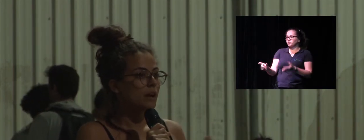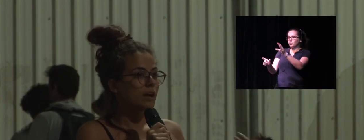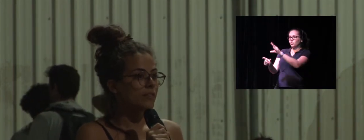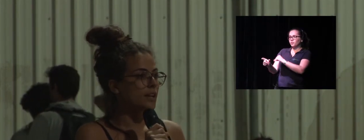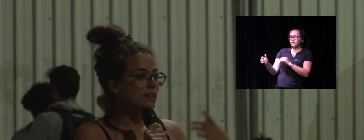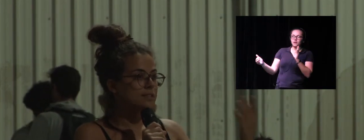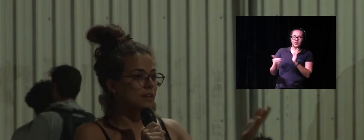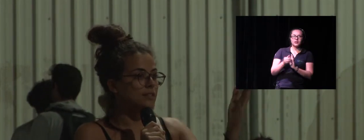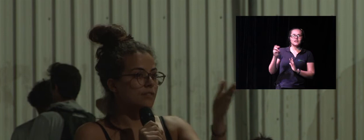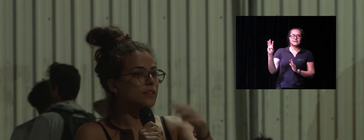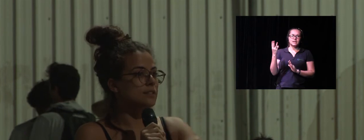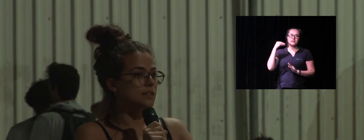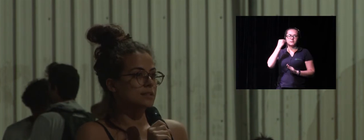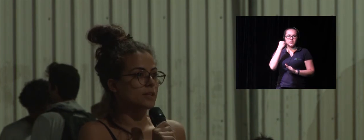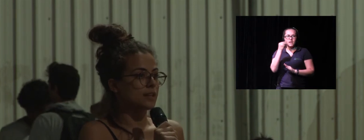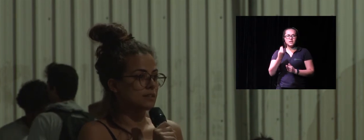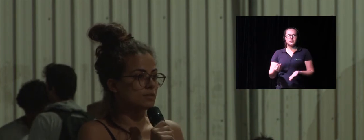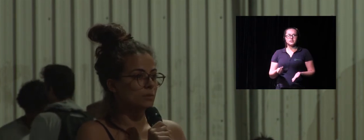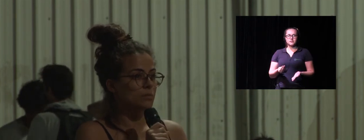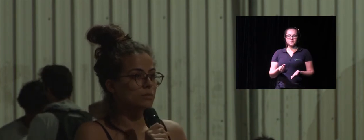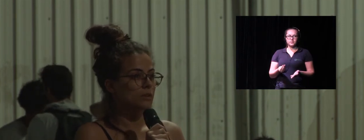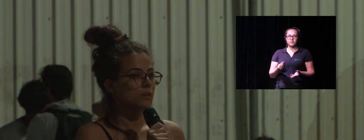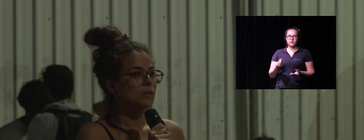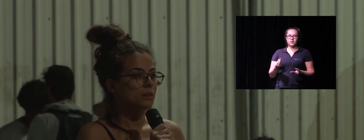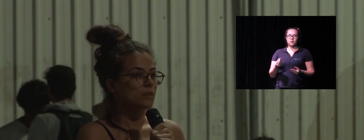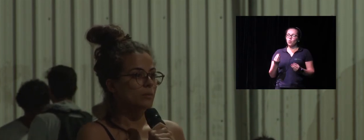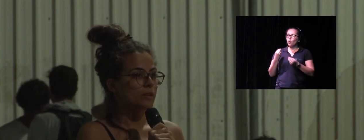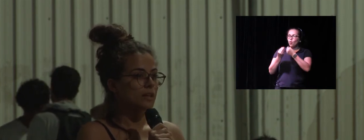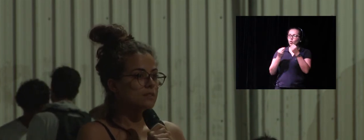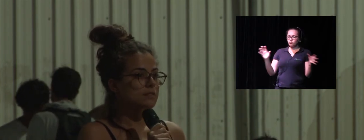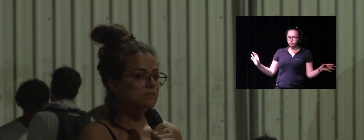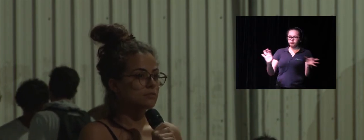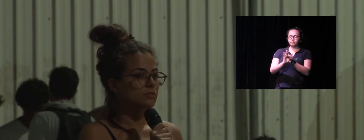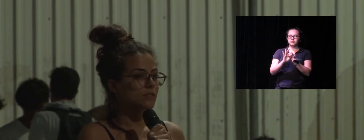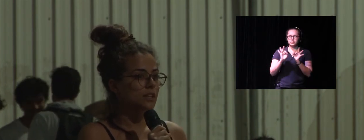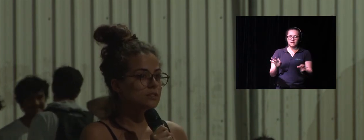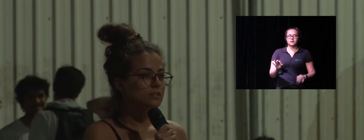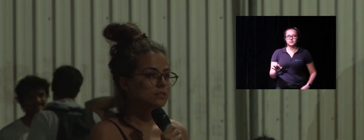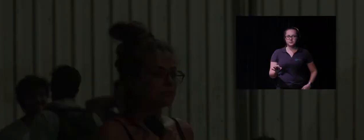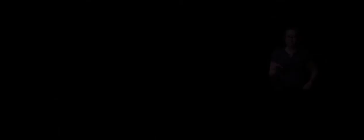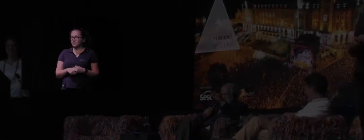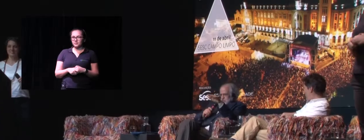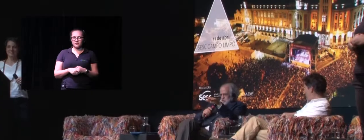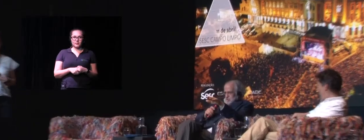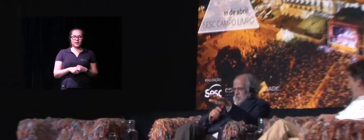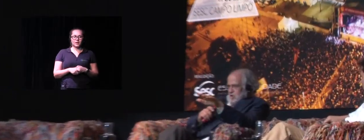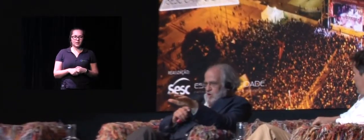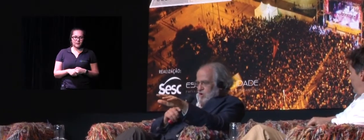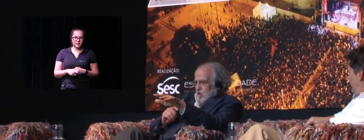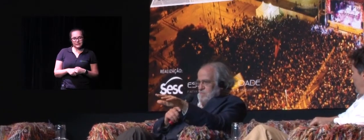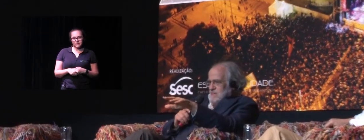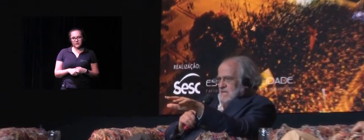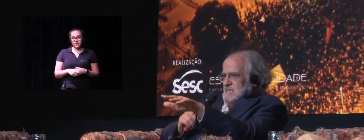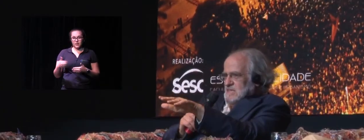referência e até vendo as três experiências como linhas diferentes. Eu